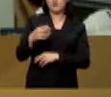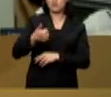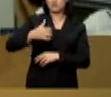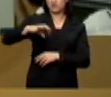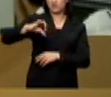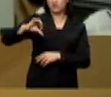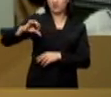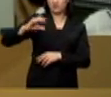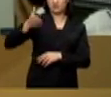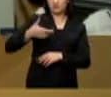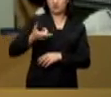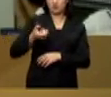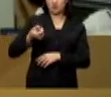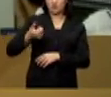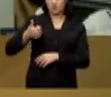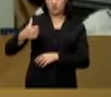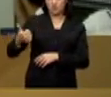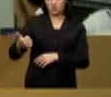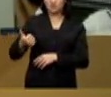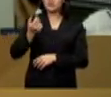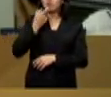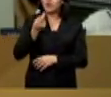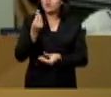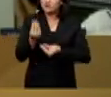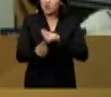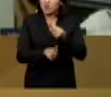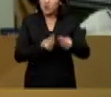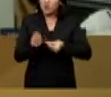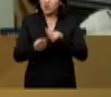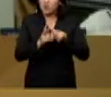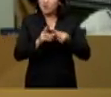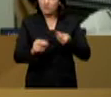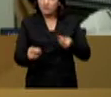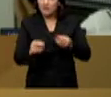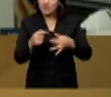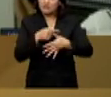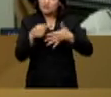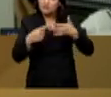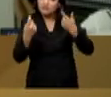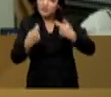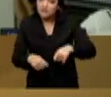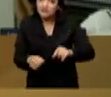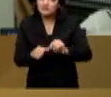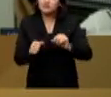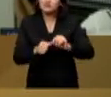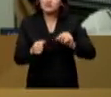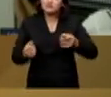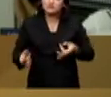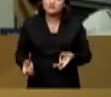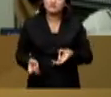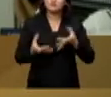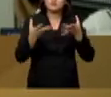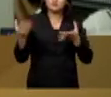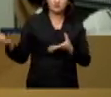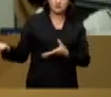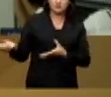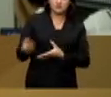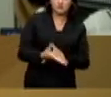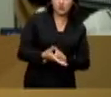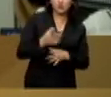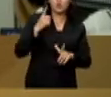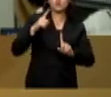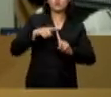dispor que a forma, ou seja, os procedimentos necessários à operacionalização dessa nova divisão de